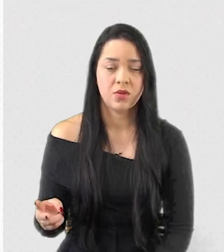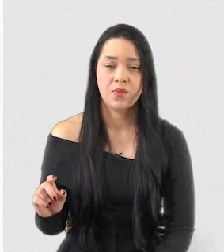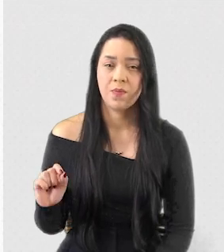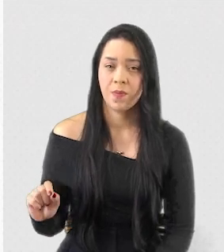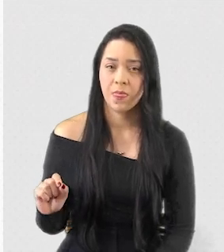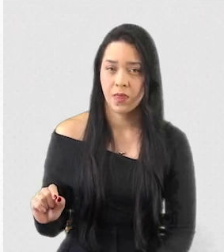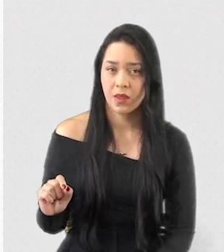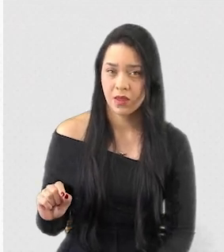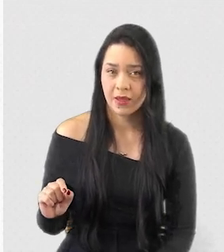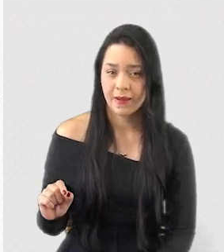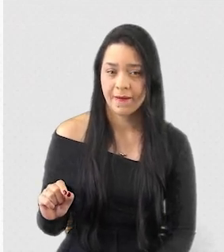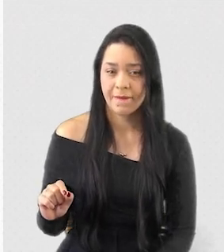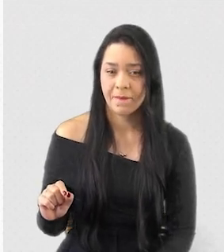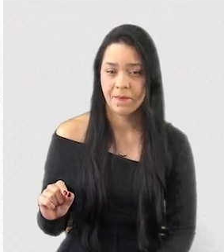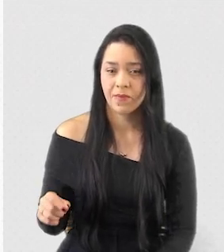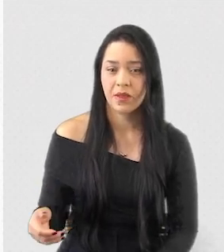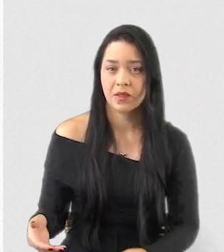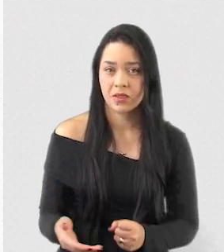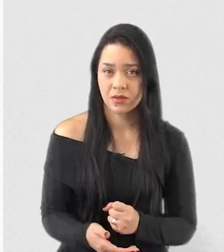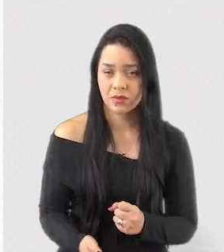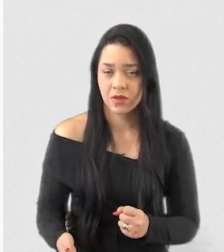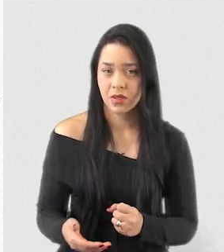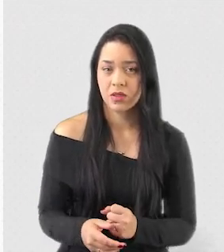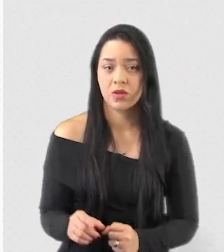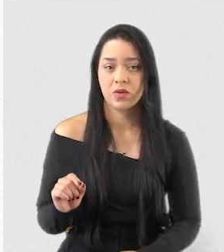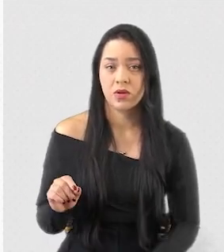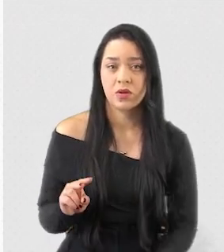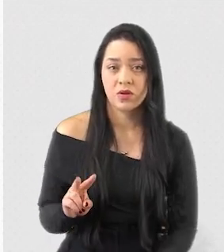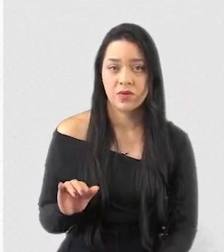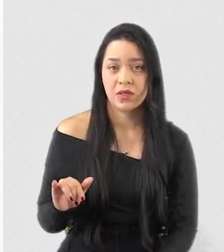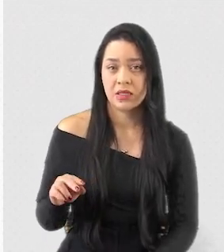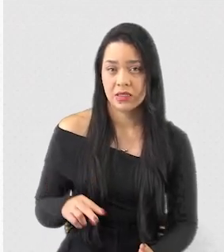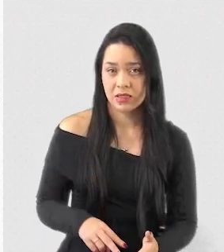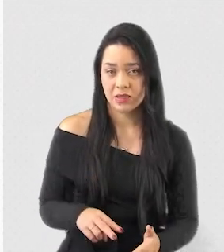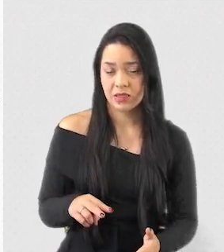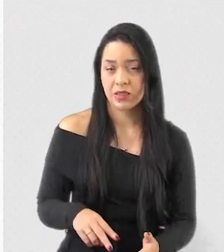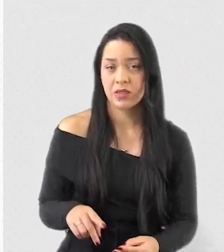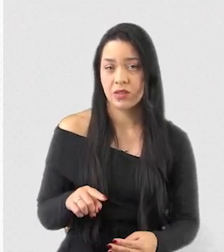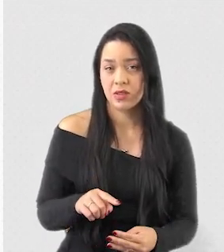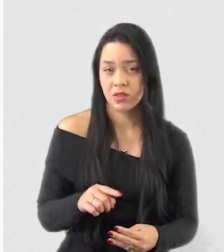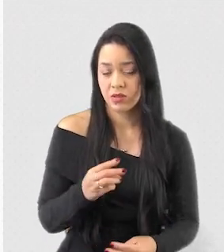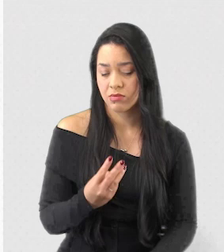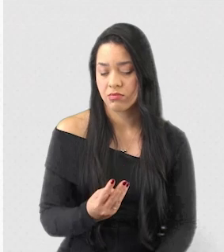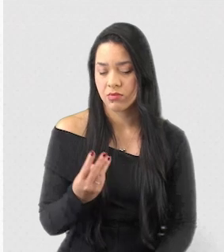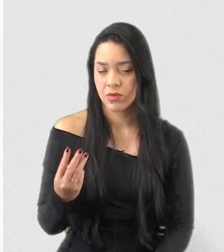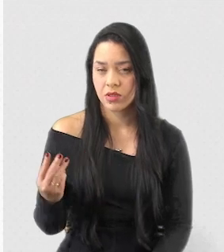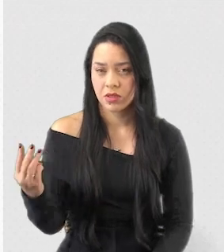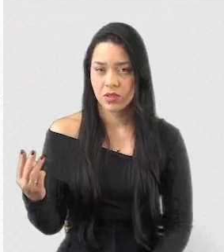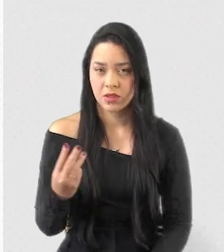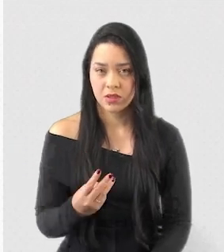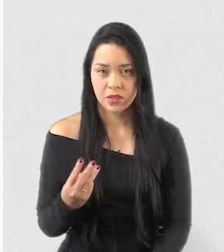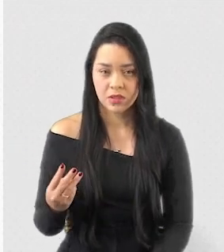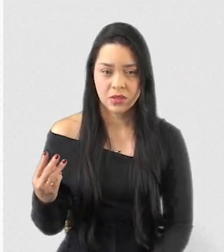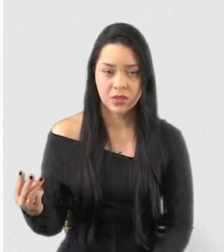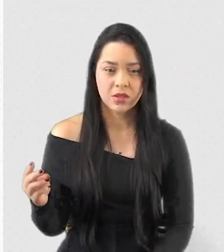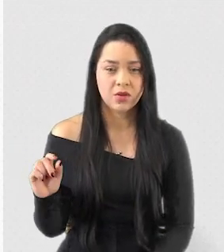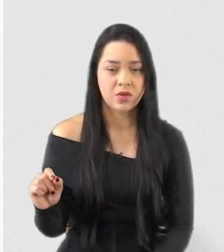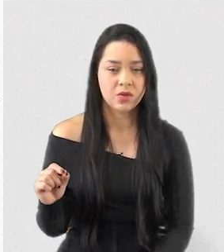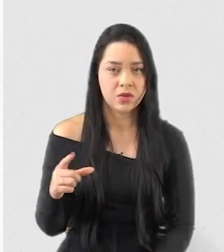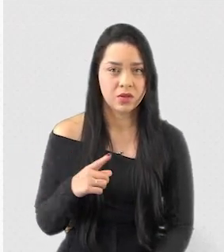onde essas bases nitrogenadas vão ser lidas de 3 em 3 e formar, então,